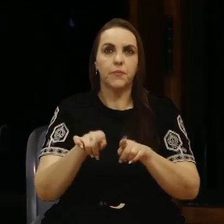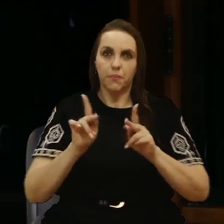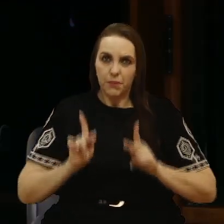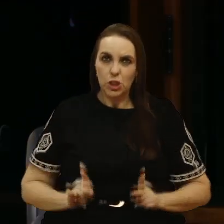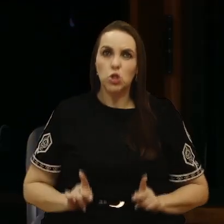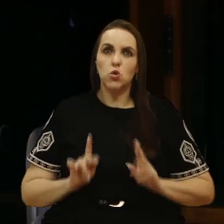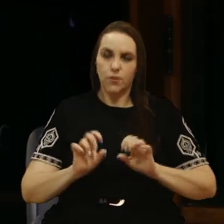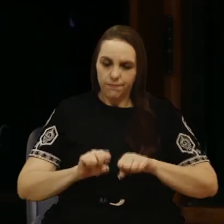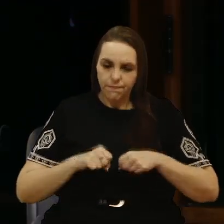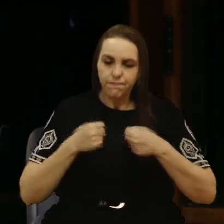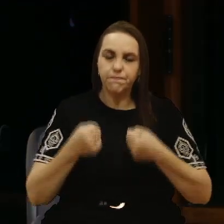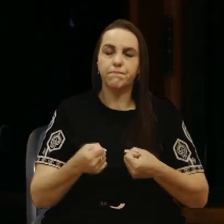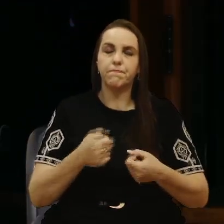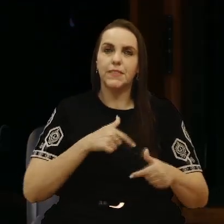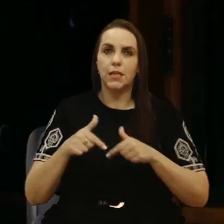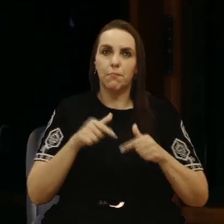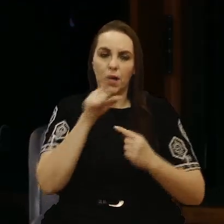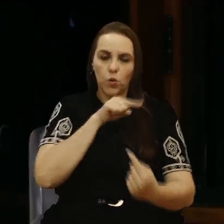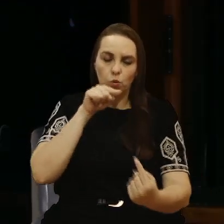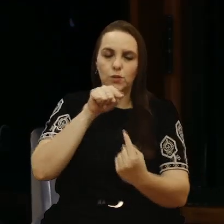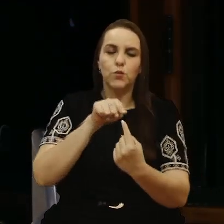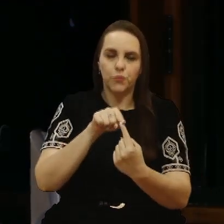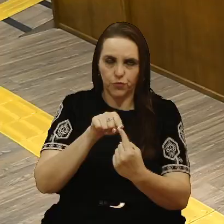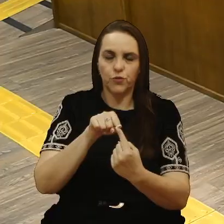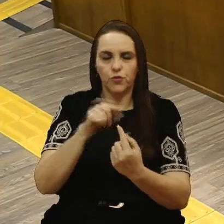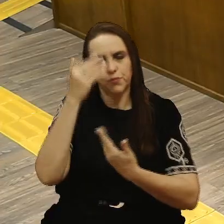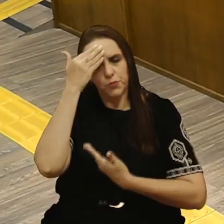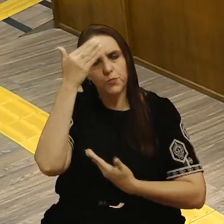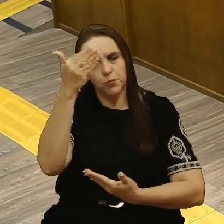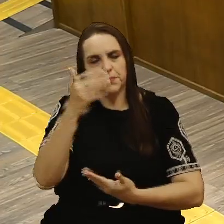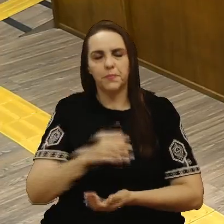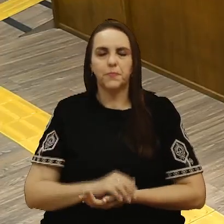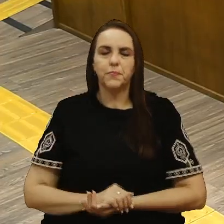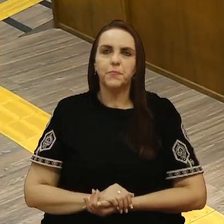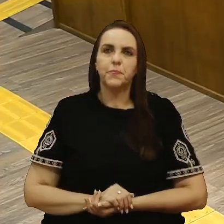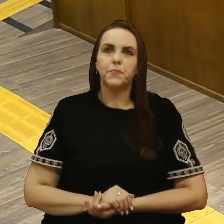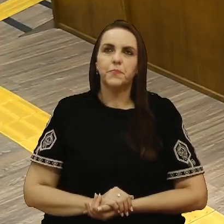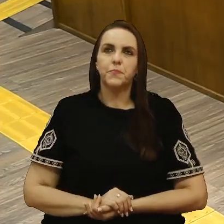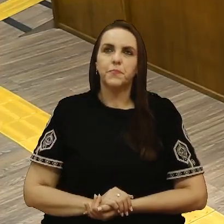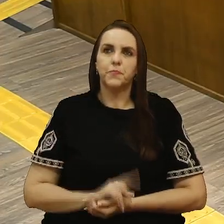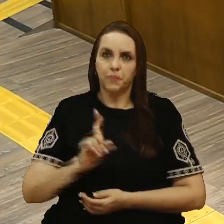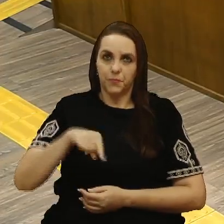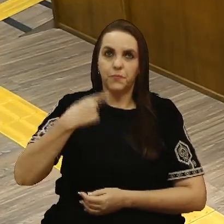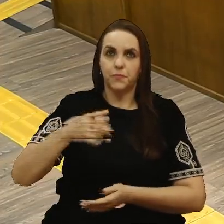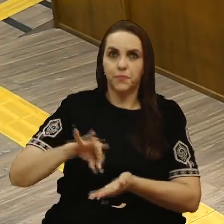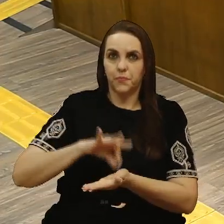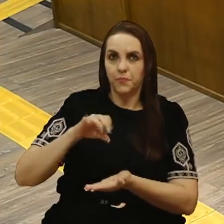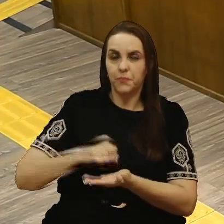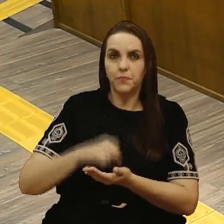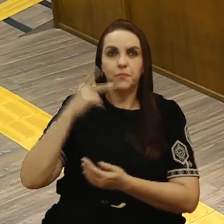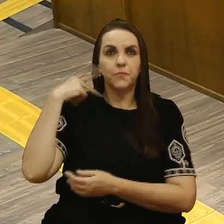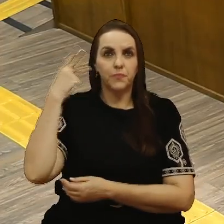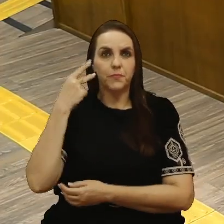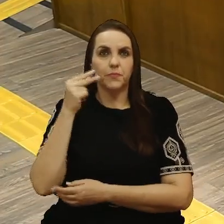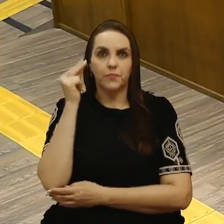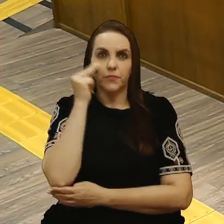por isso objetivamente. Muito obrigado, presidente. Obrigado. Próximo inscrito, vereador Cláudio